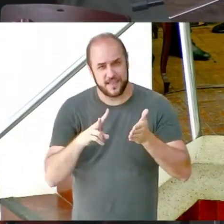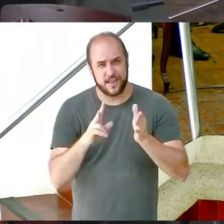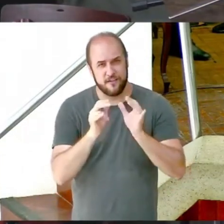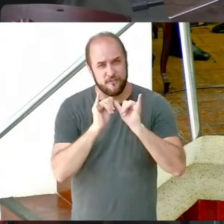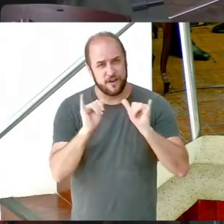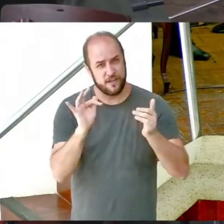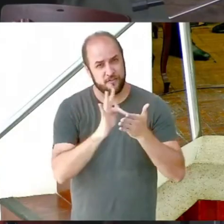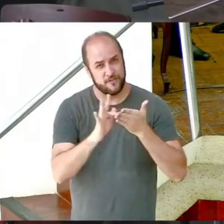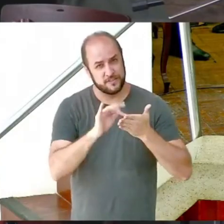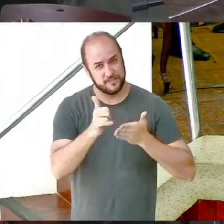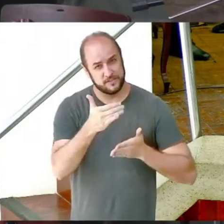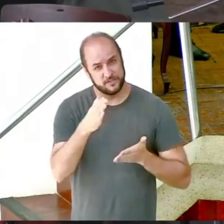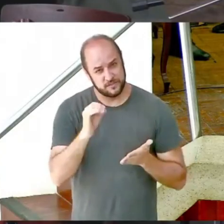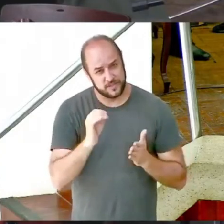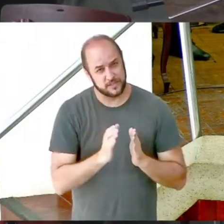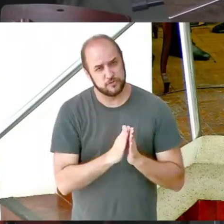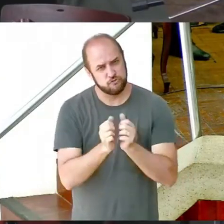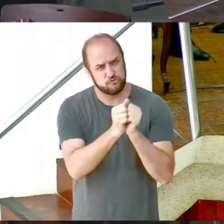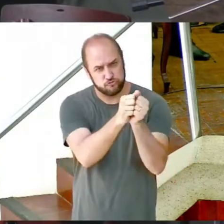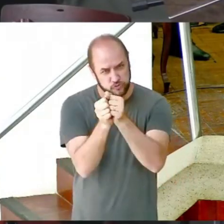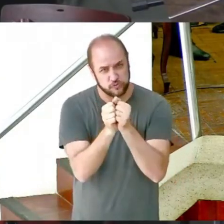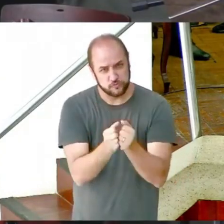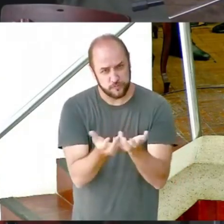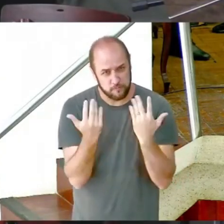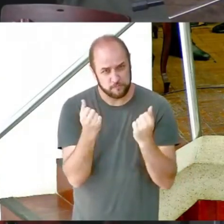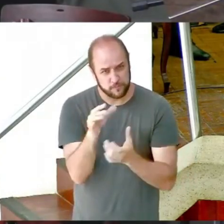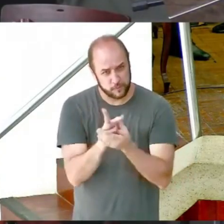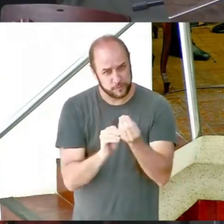verso de número 10, todos a uma só voz?